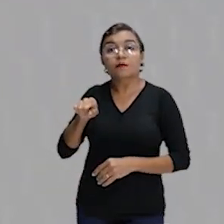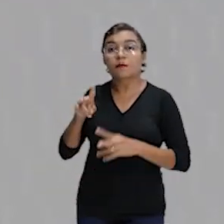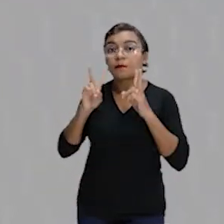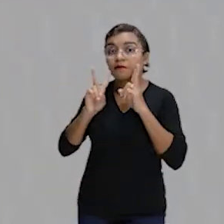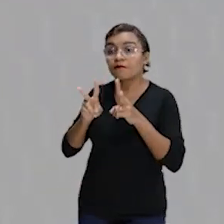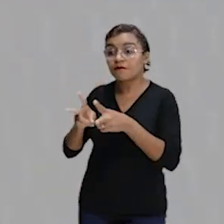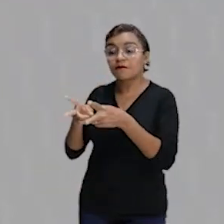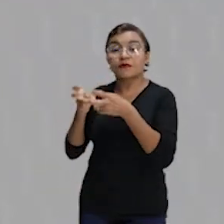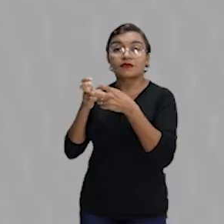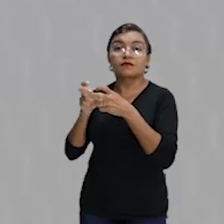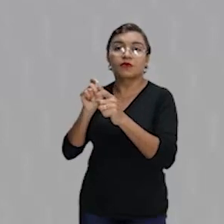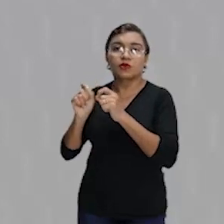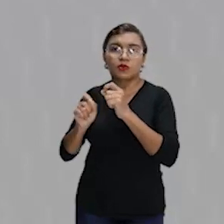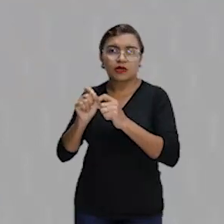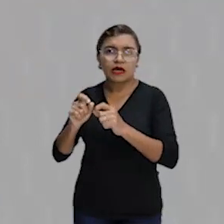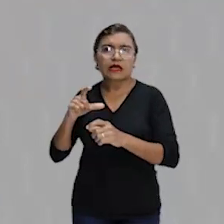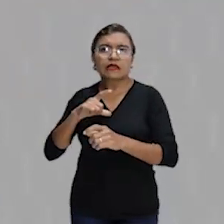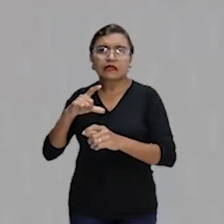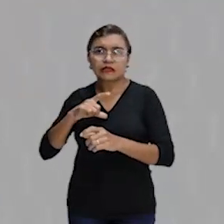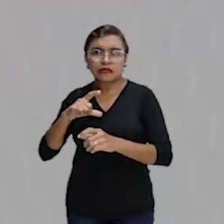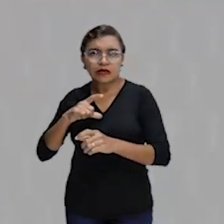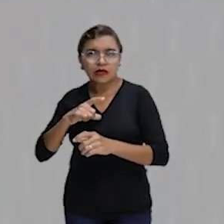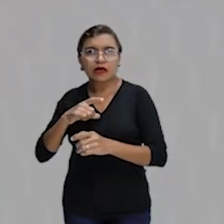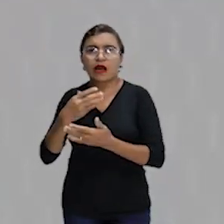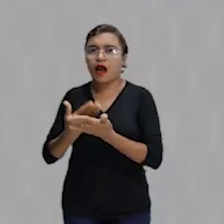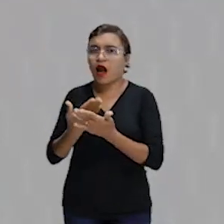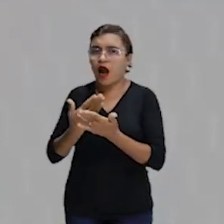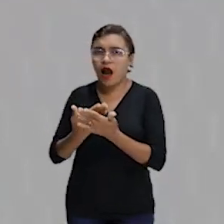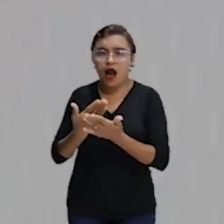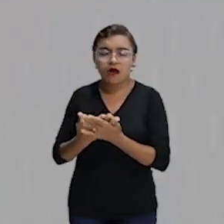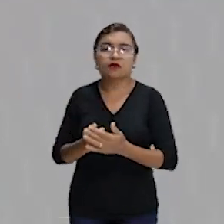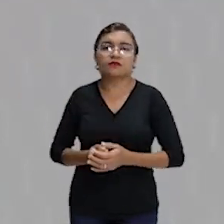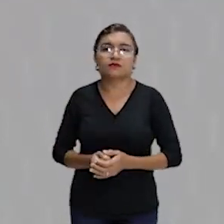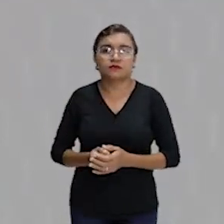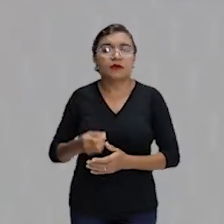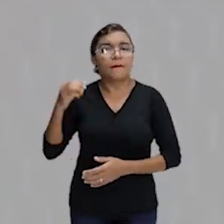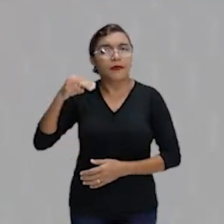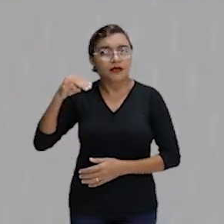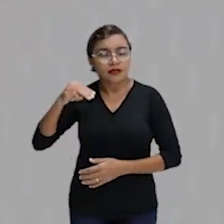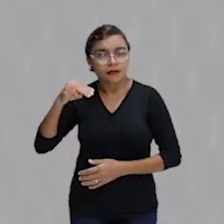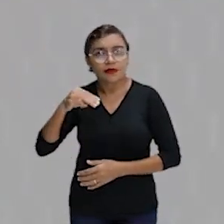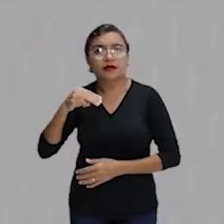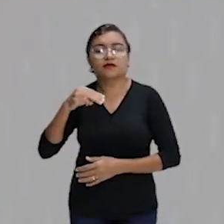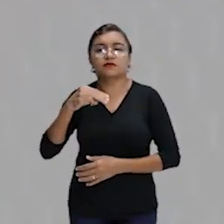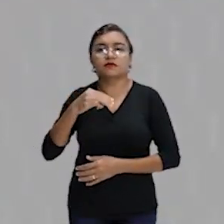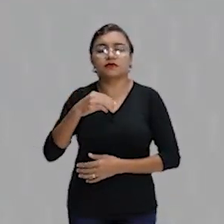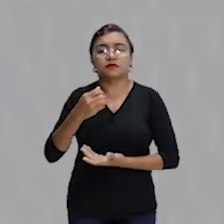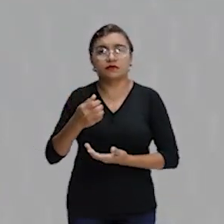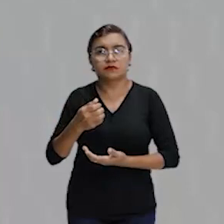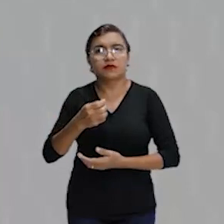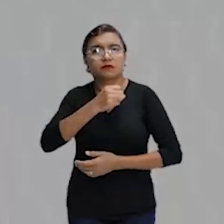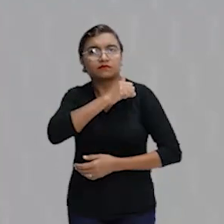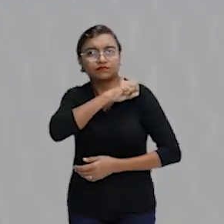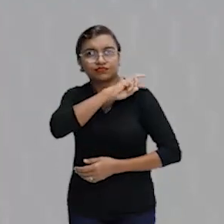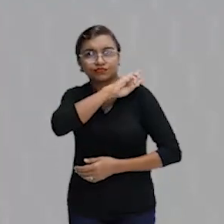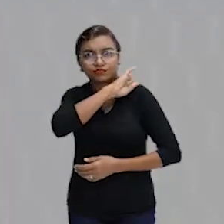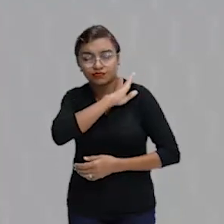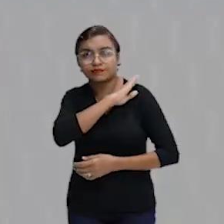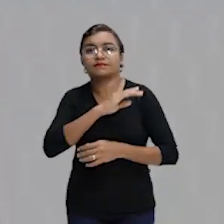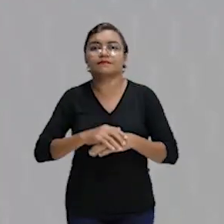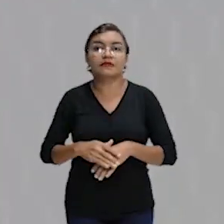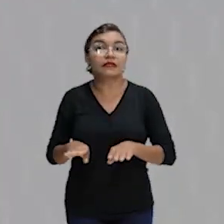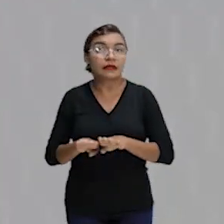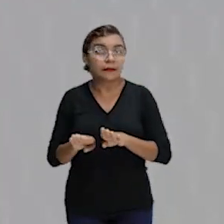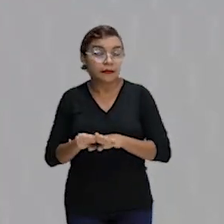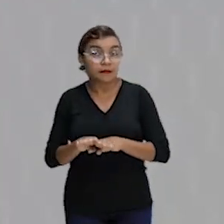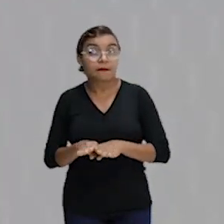está tudo separadinho por série. Além das aulas de matemática para a primeira série, tem das outras disciplinas para as outras séries também, tá?